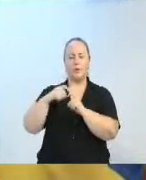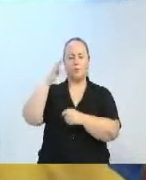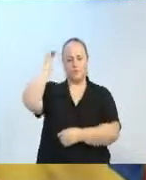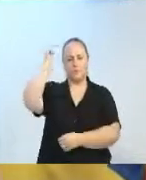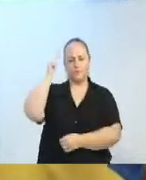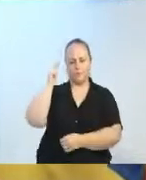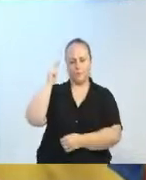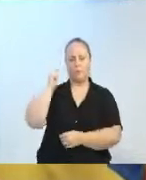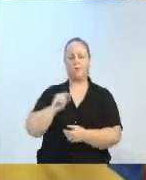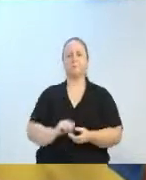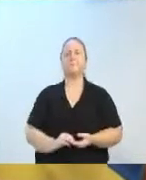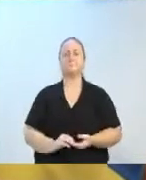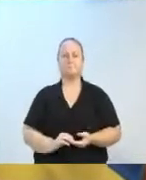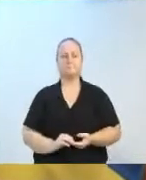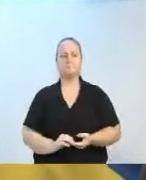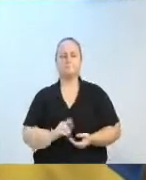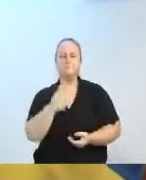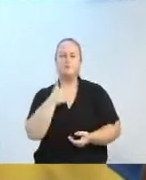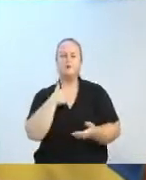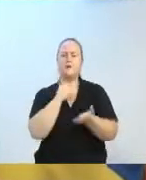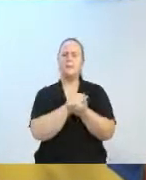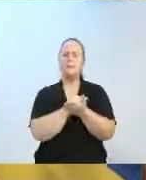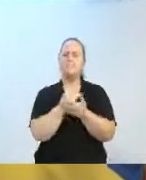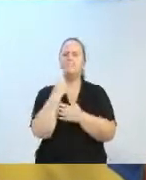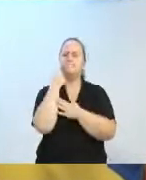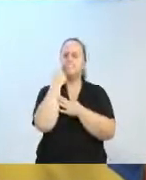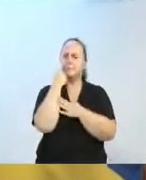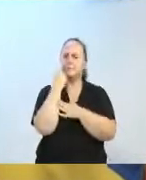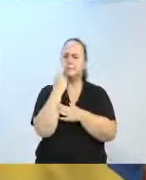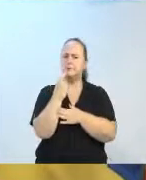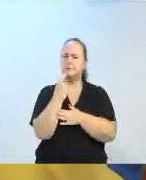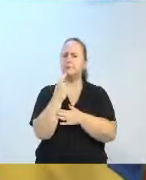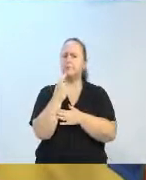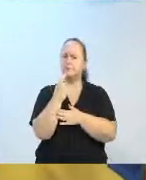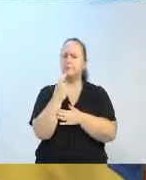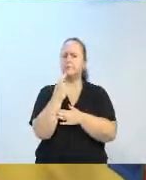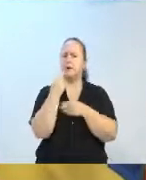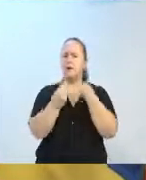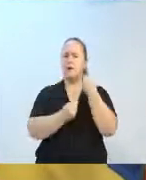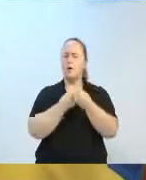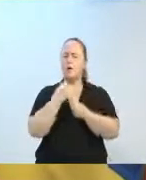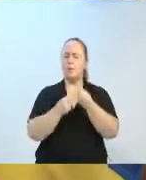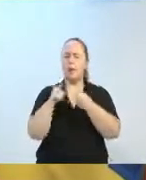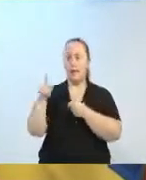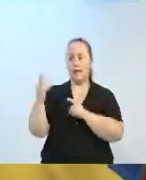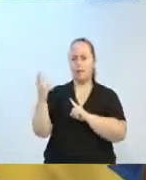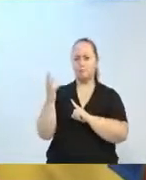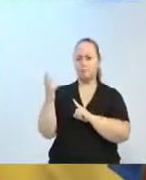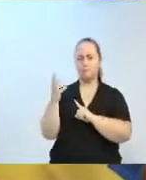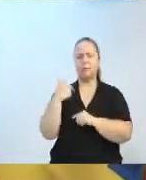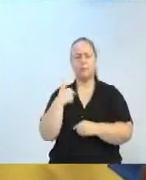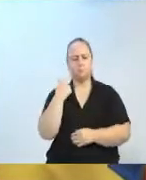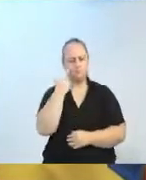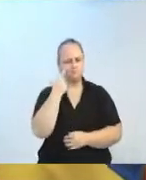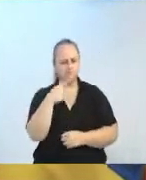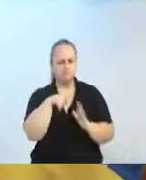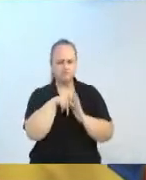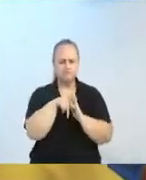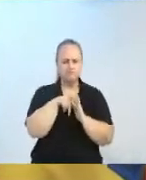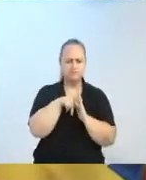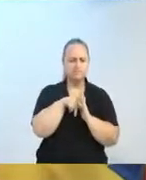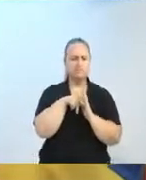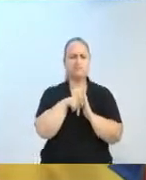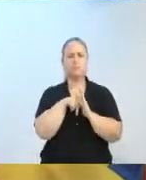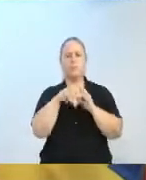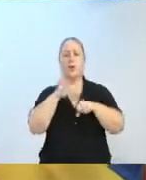eu comecei a me interessar mais a doenças, por influência dele, a doenças raras. Acho que alguém tem que dar